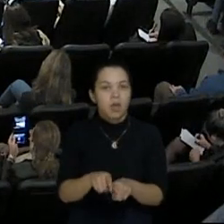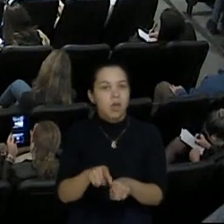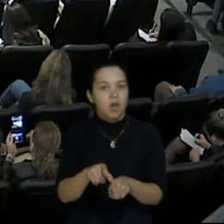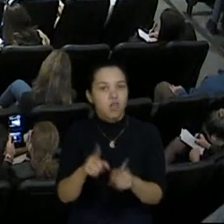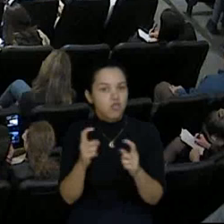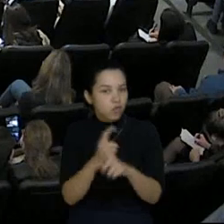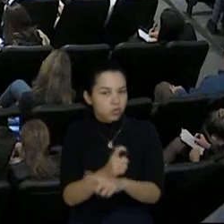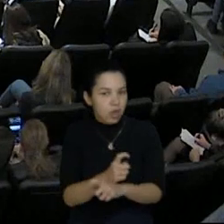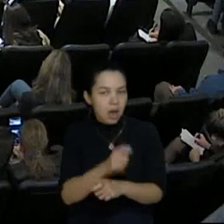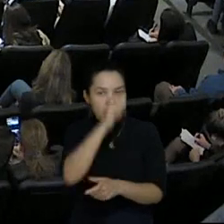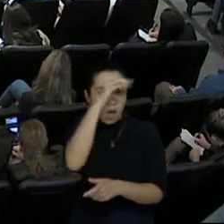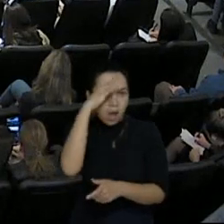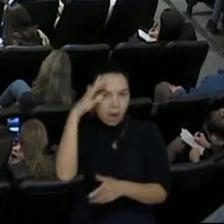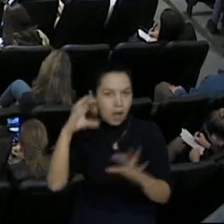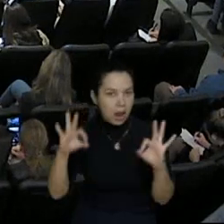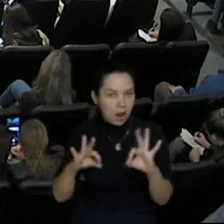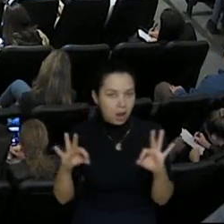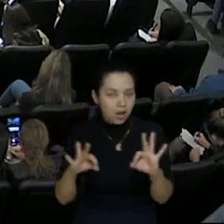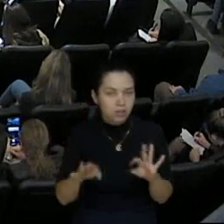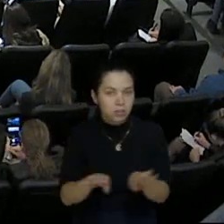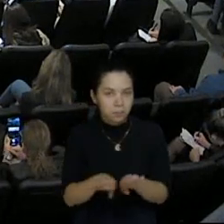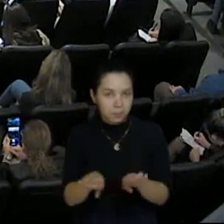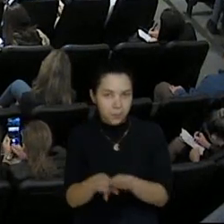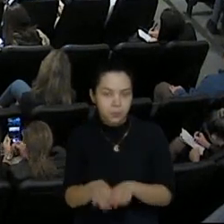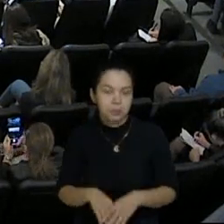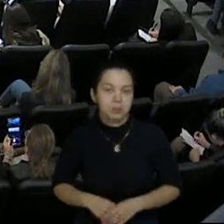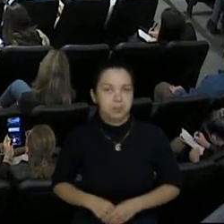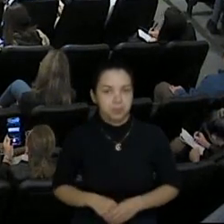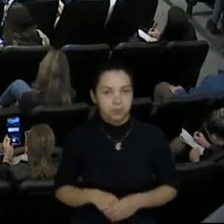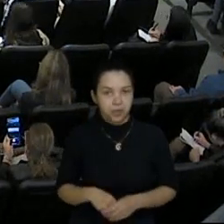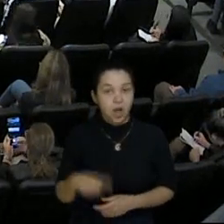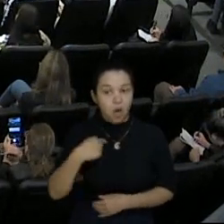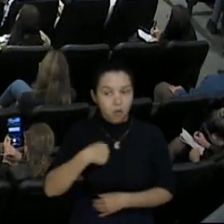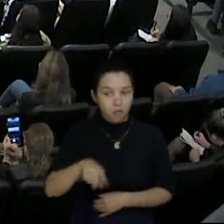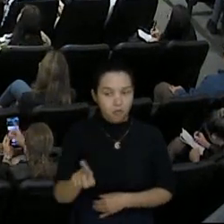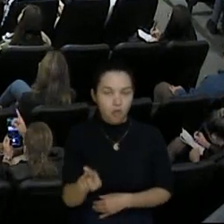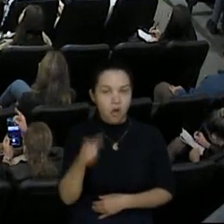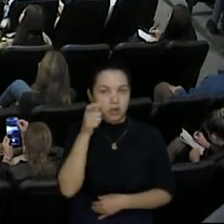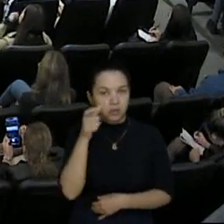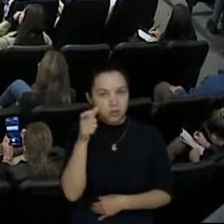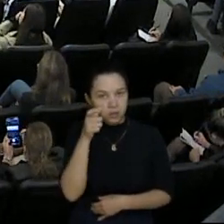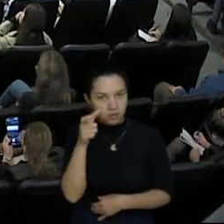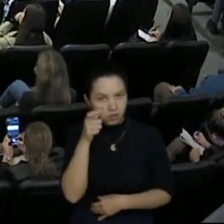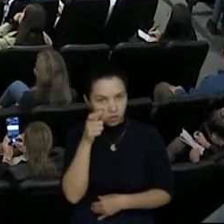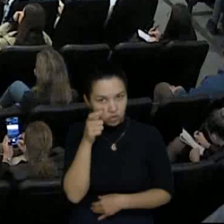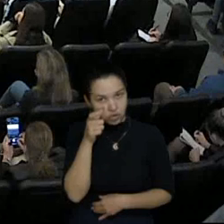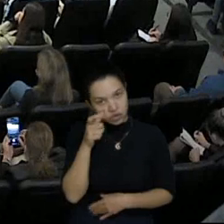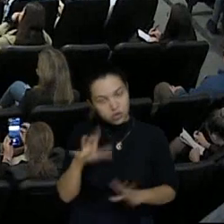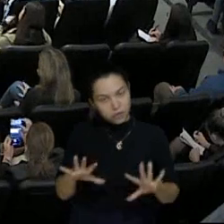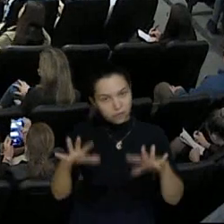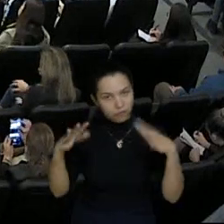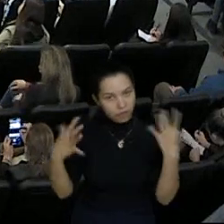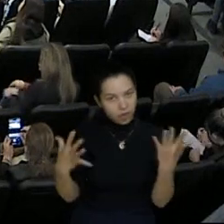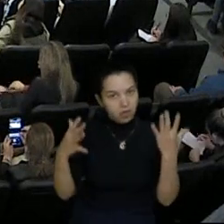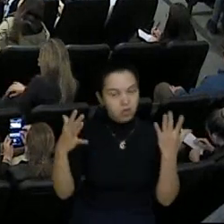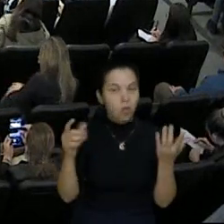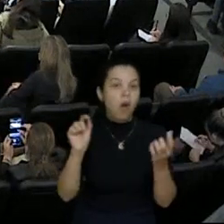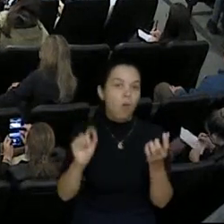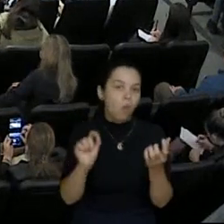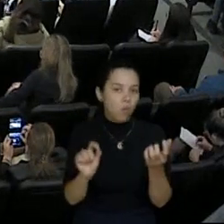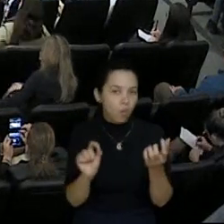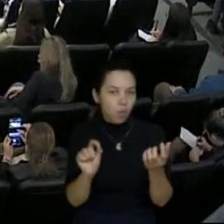E nós fomos Anela Tava me lembrando aqui no domingo assisti uma peça que chama sonhos de uma noite sem palavras